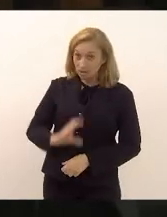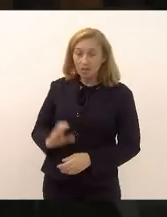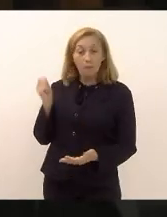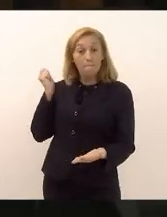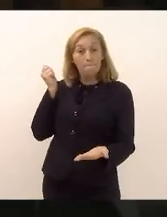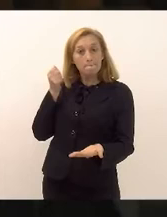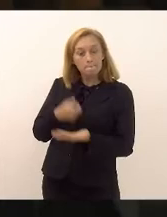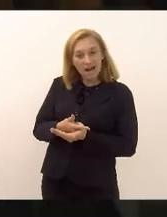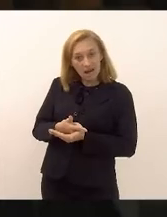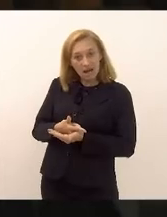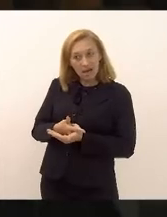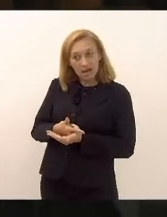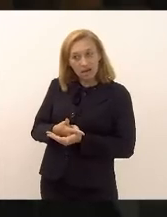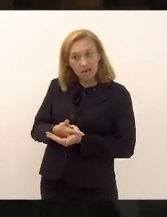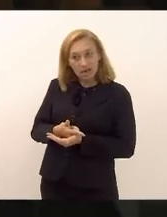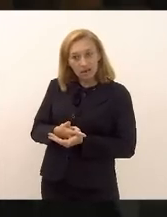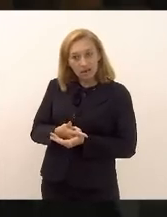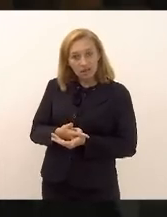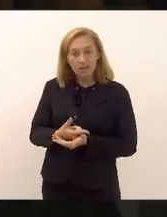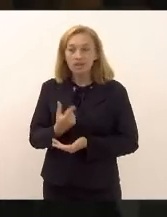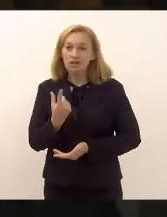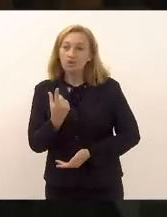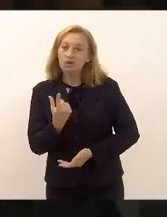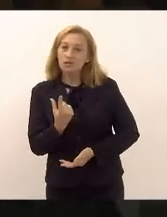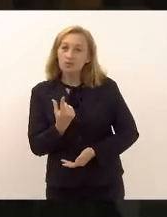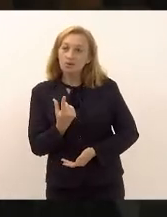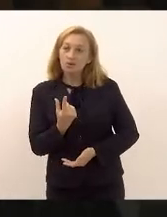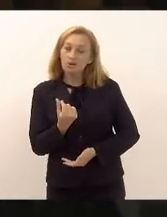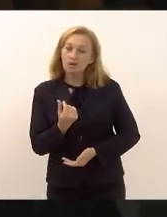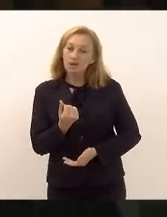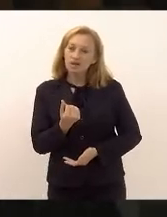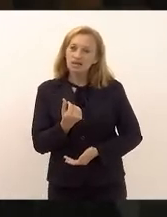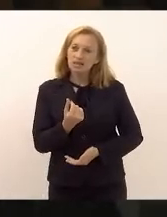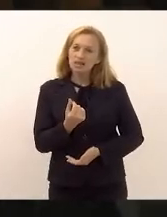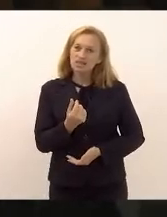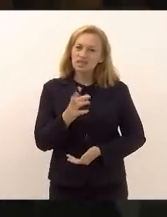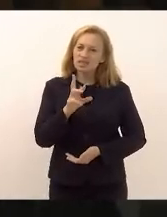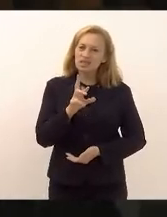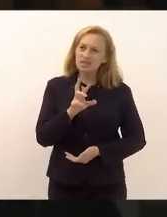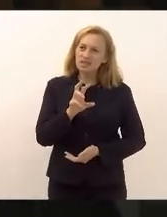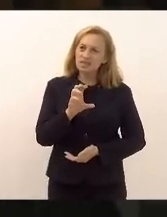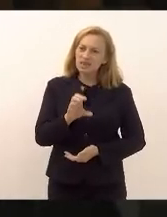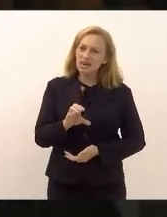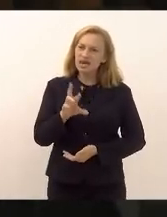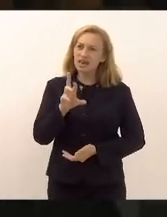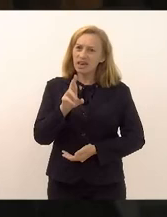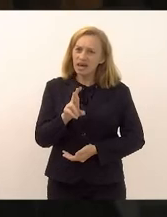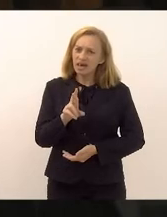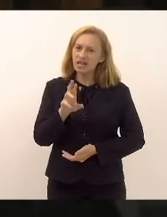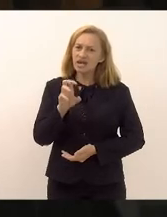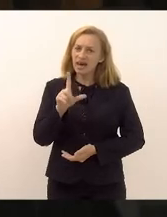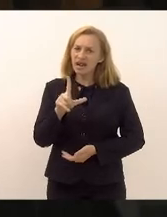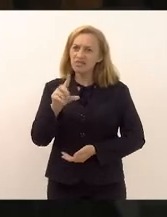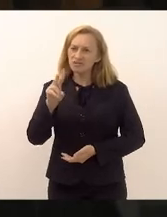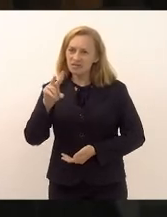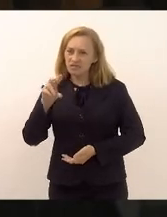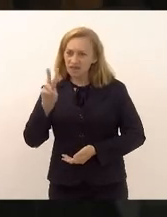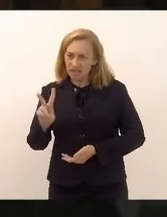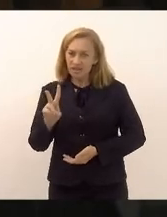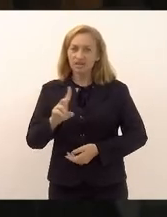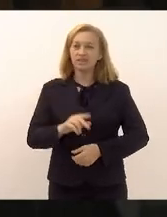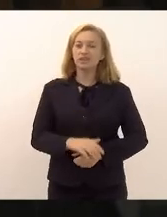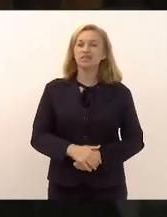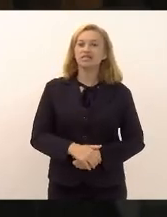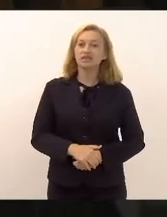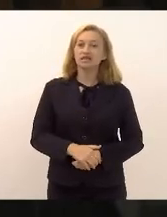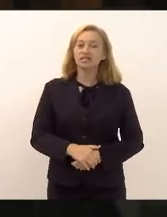pagar a taxa de emissão do CRLV, o popular verdinho, porque esta emissão